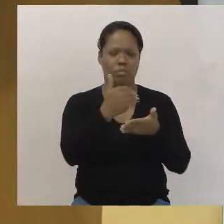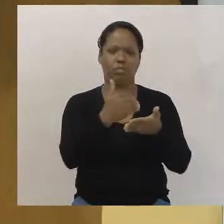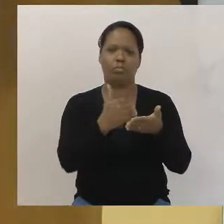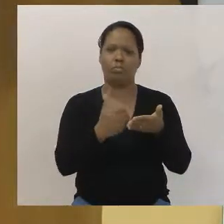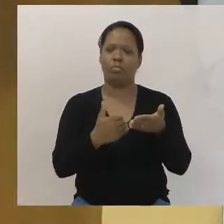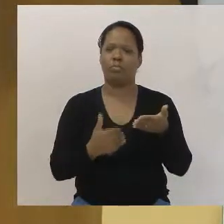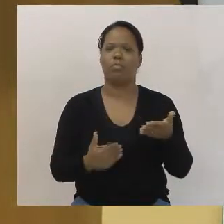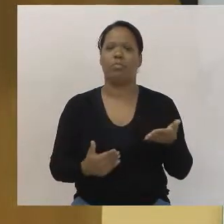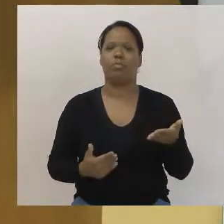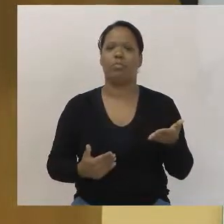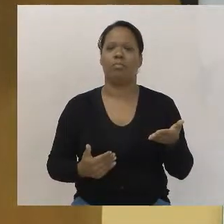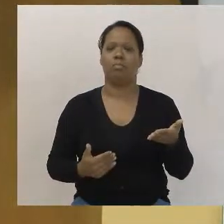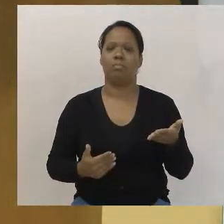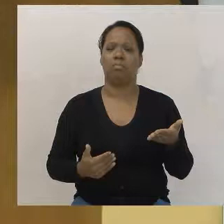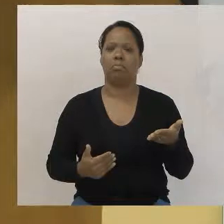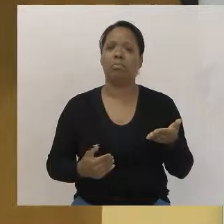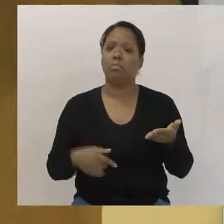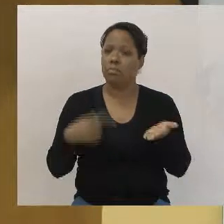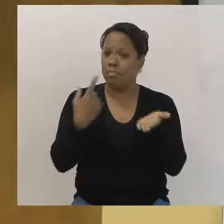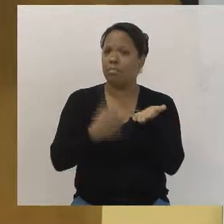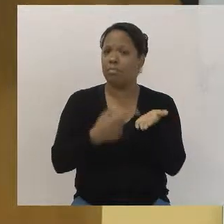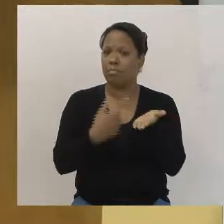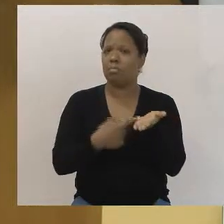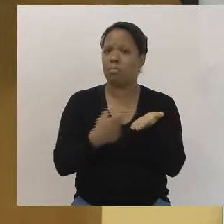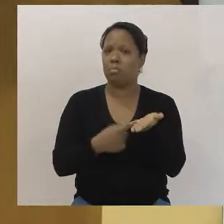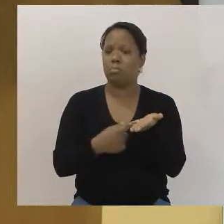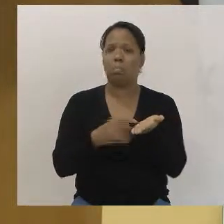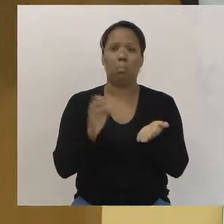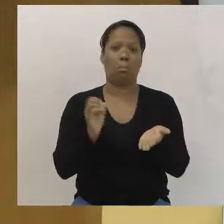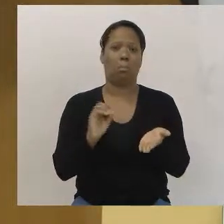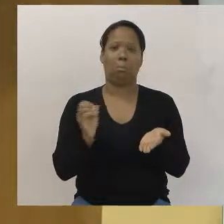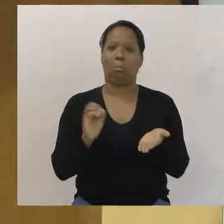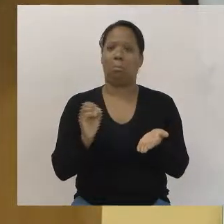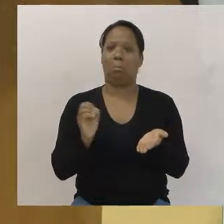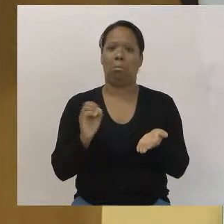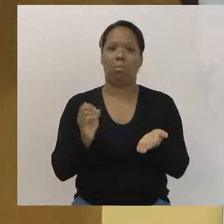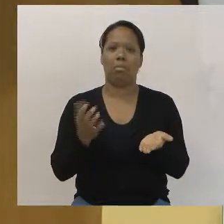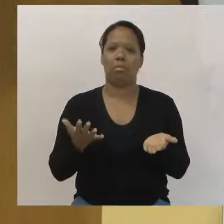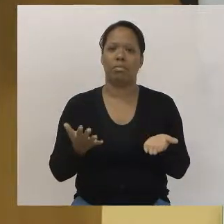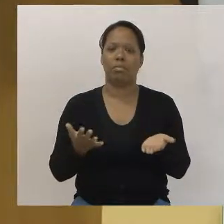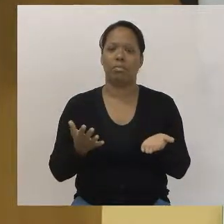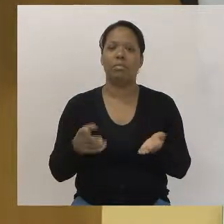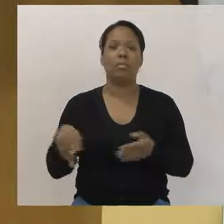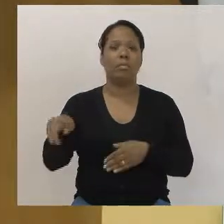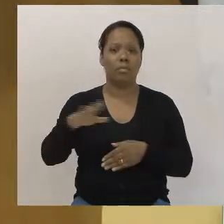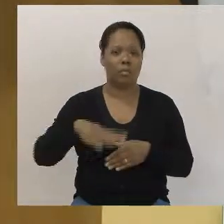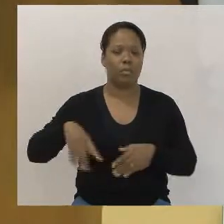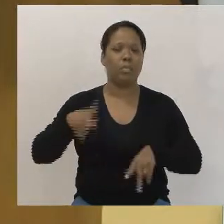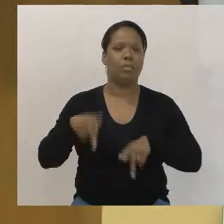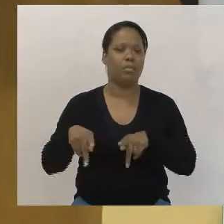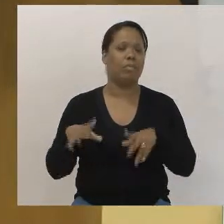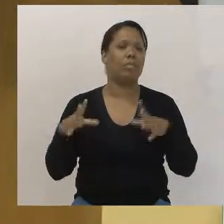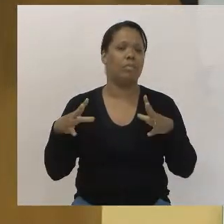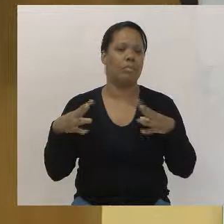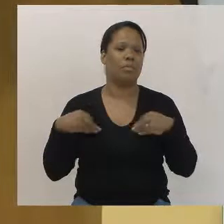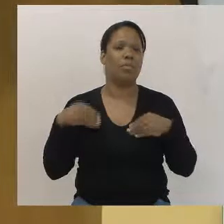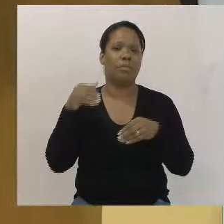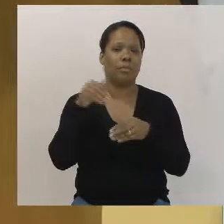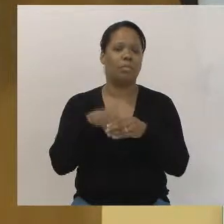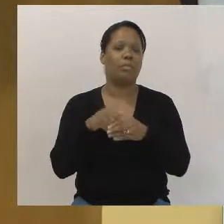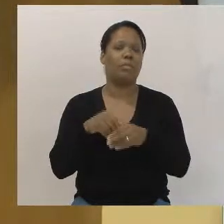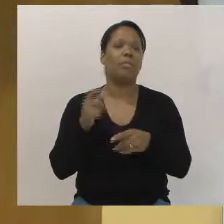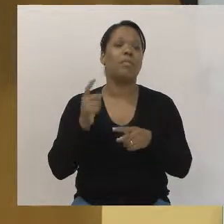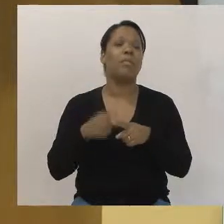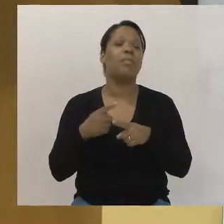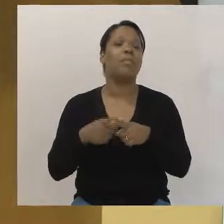município da cidade que está aqui do orçamento que sem efeito porque o povo merece o povo vota pra que